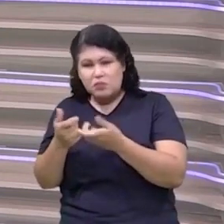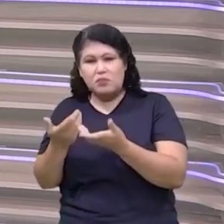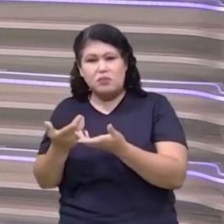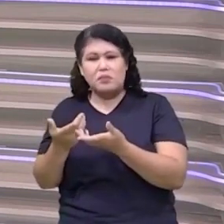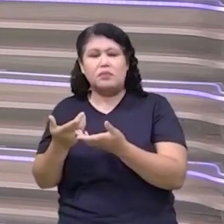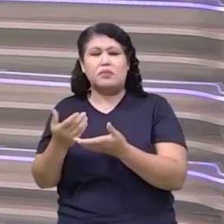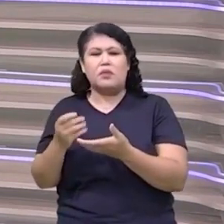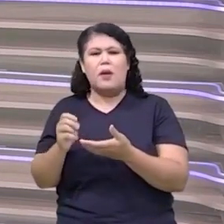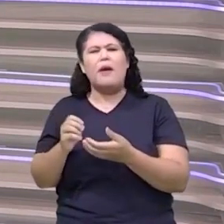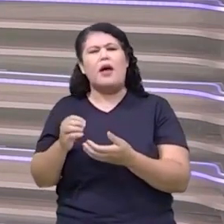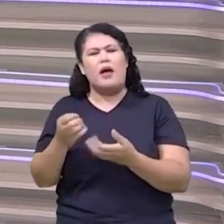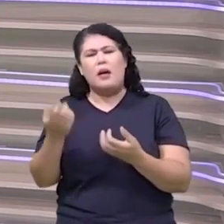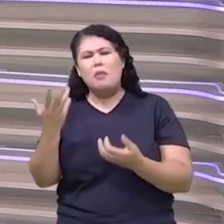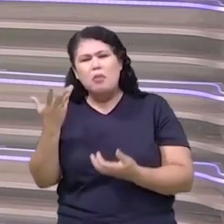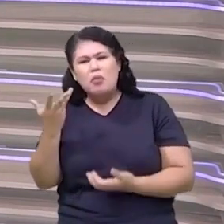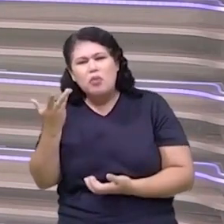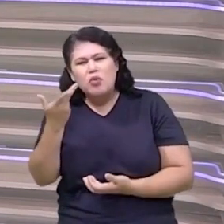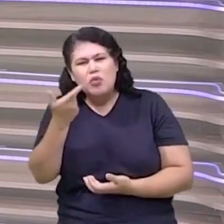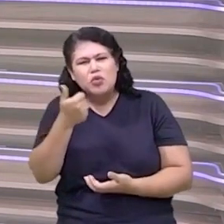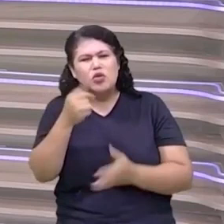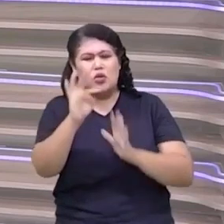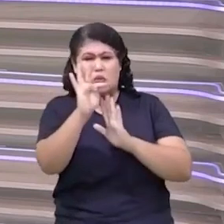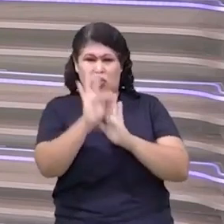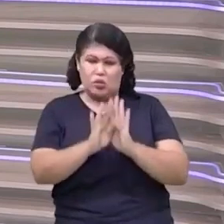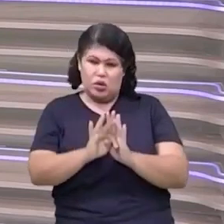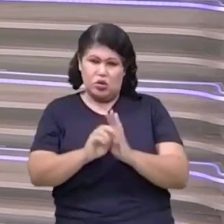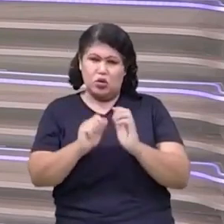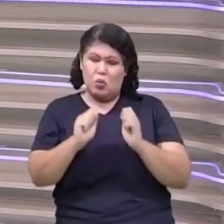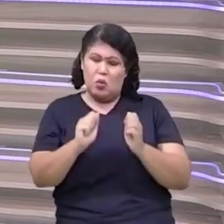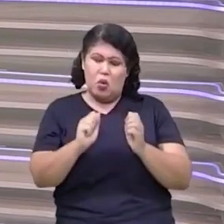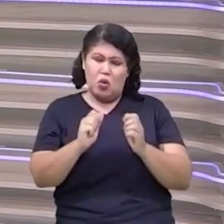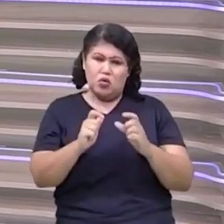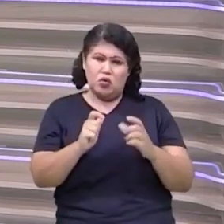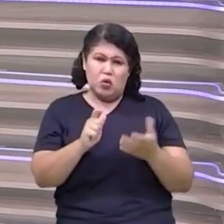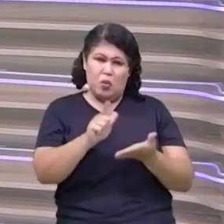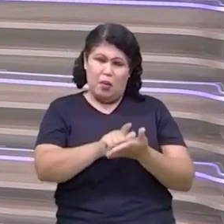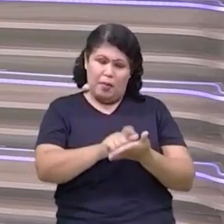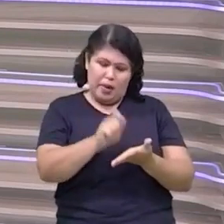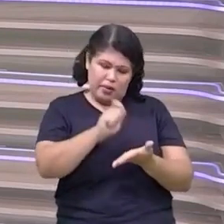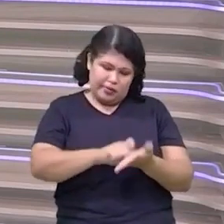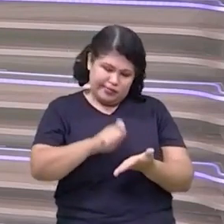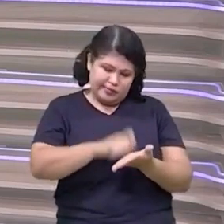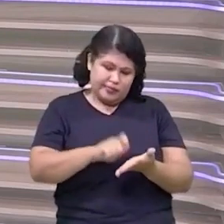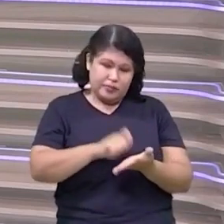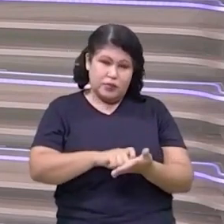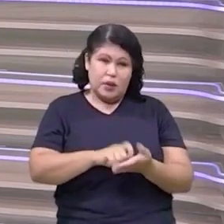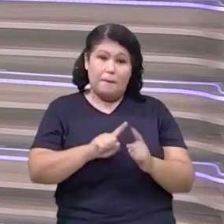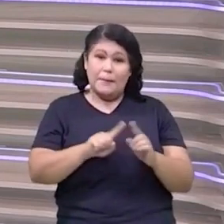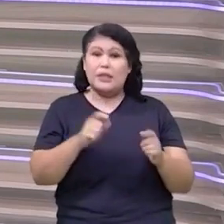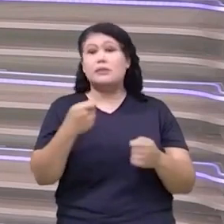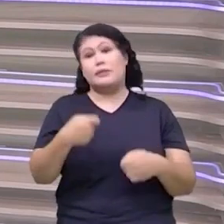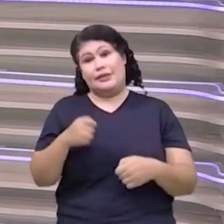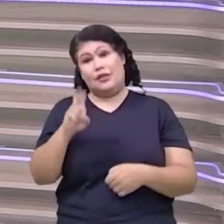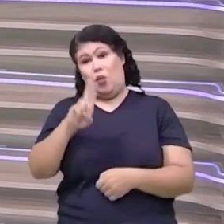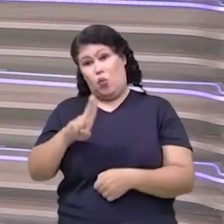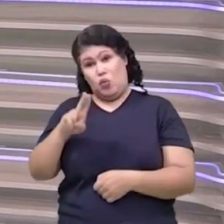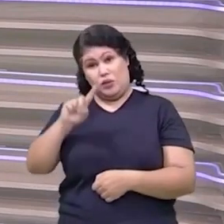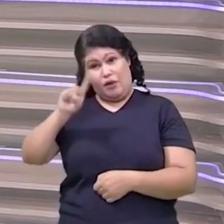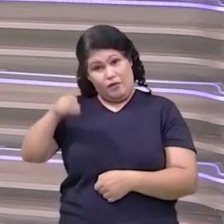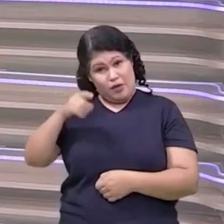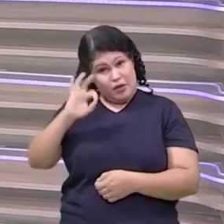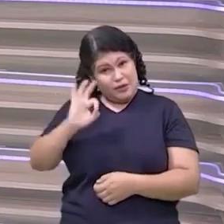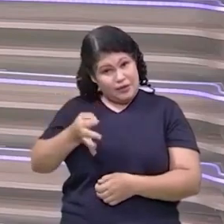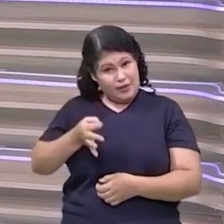formal, para ficar bonito, escrever bem. Pode ser um bilhete, mas eu sei que eu tenho que usá-lo, né?